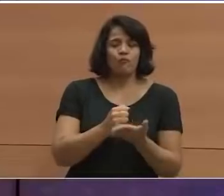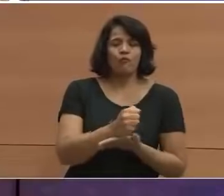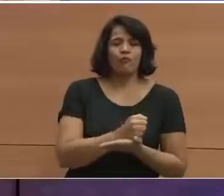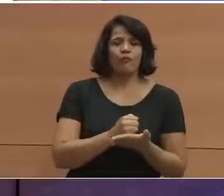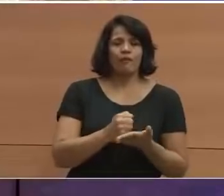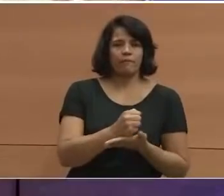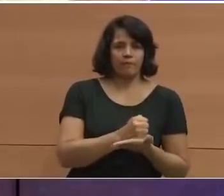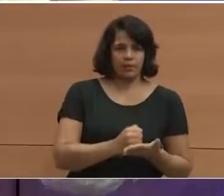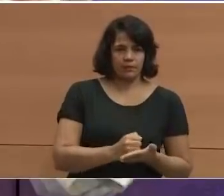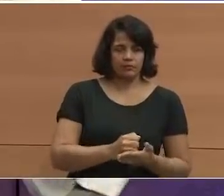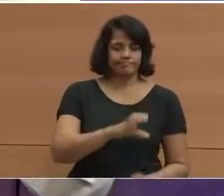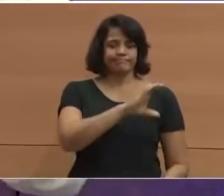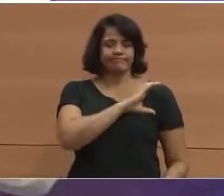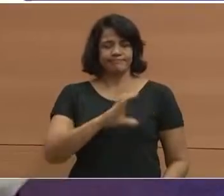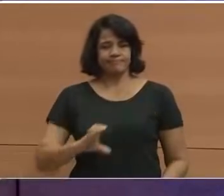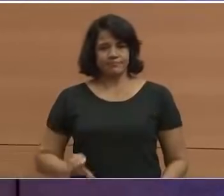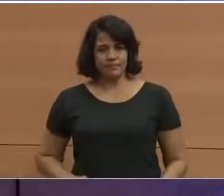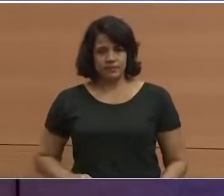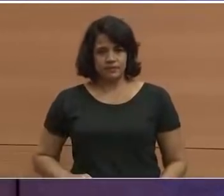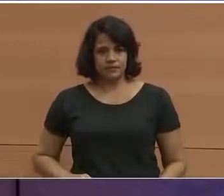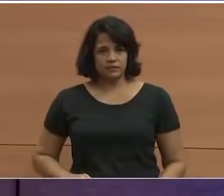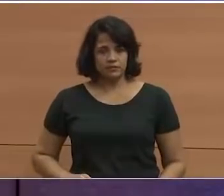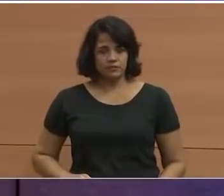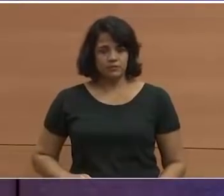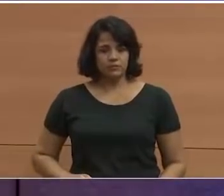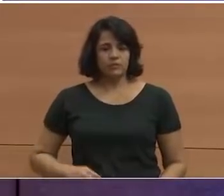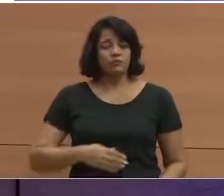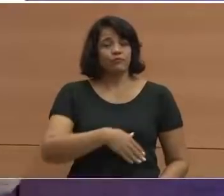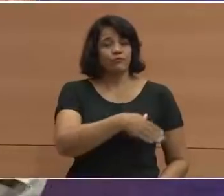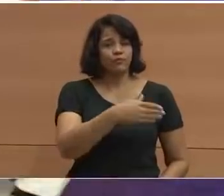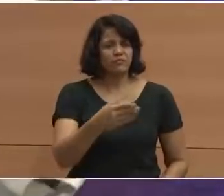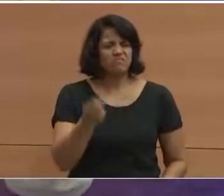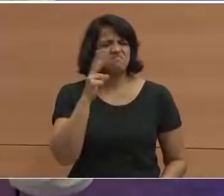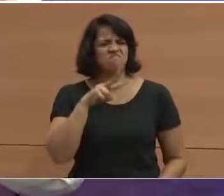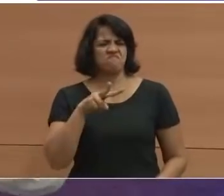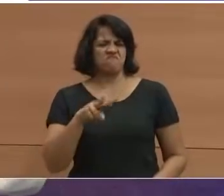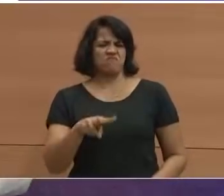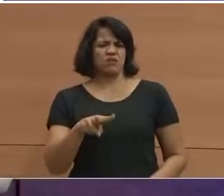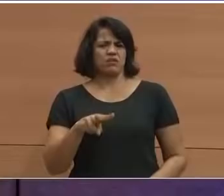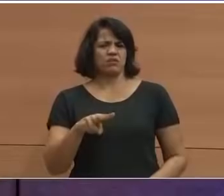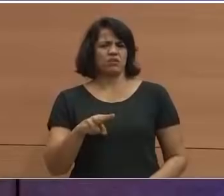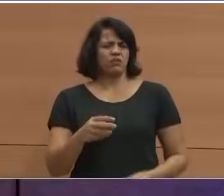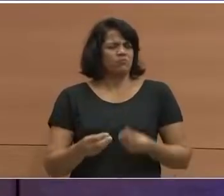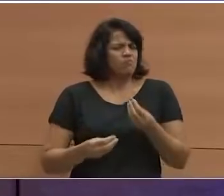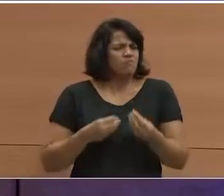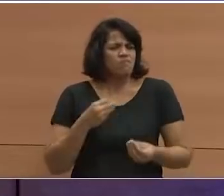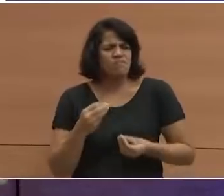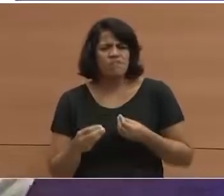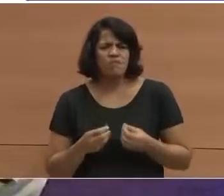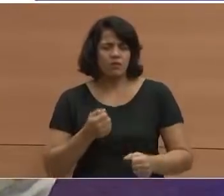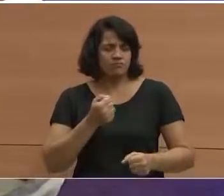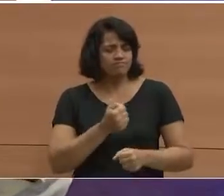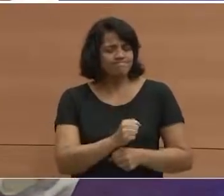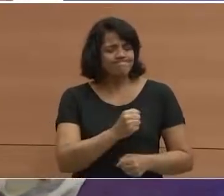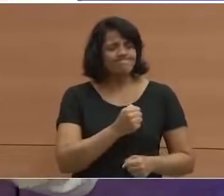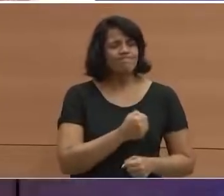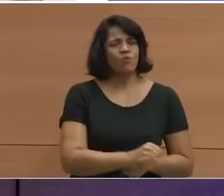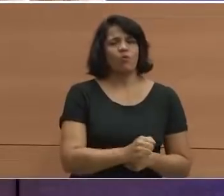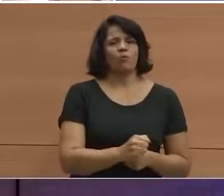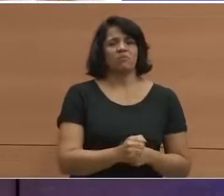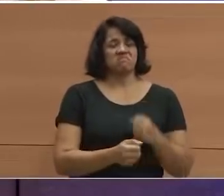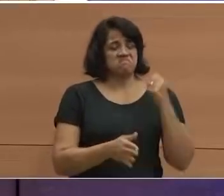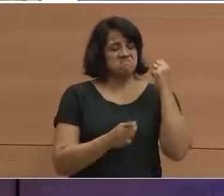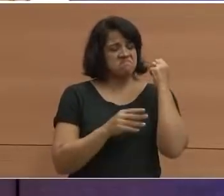se é com ouro, prata, pedras preciosas, ou madeira, feno e palha. Se edificar,